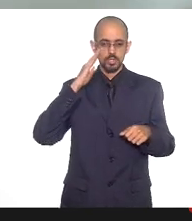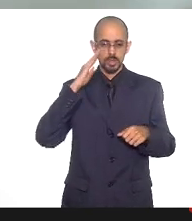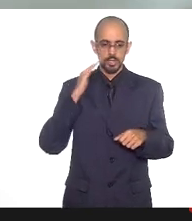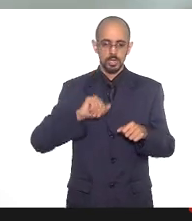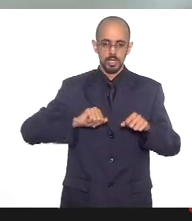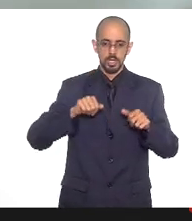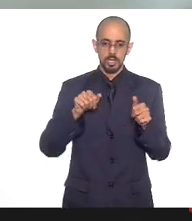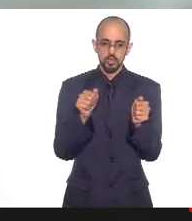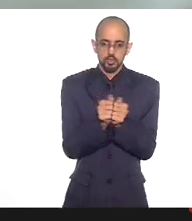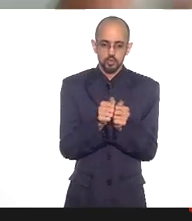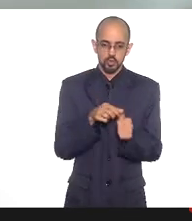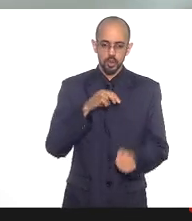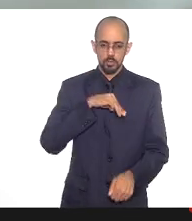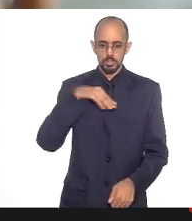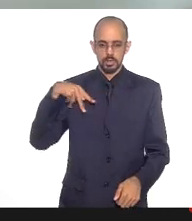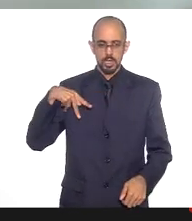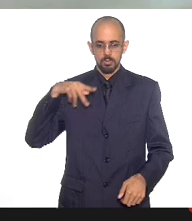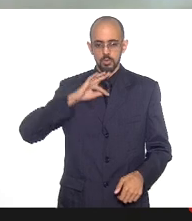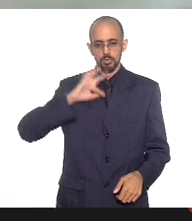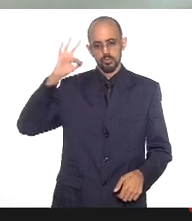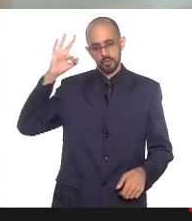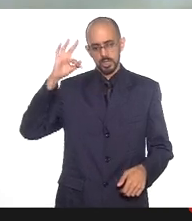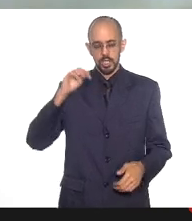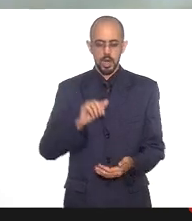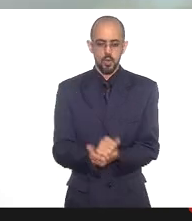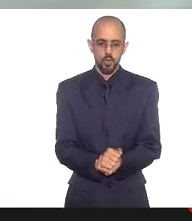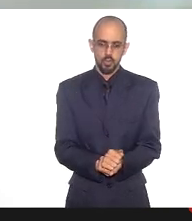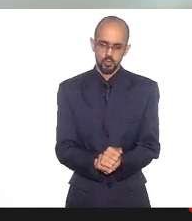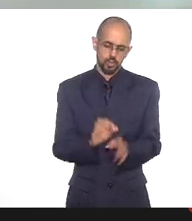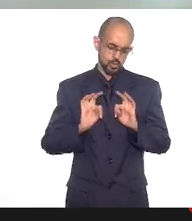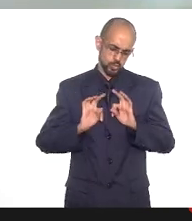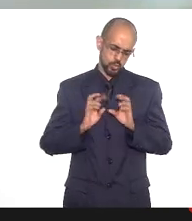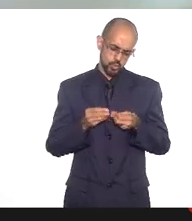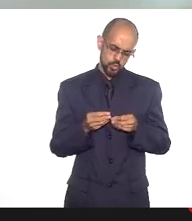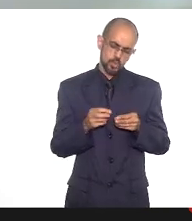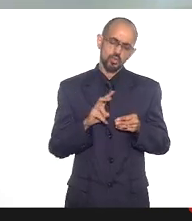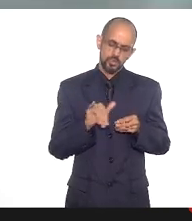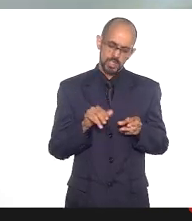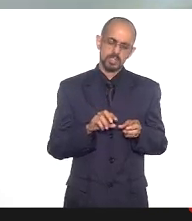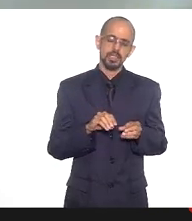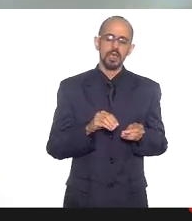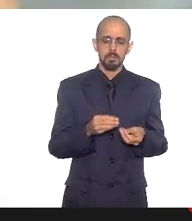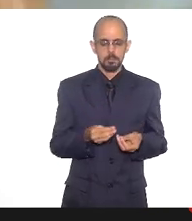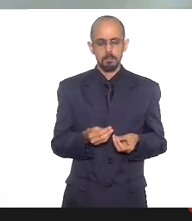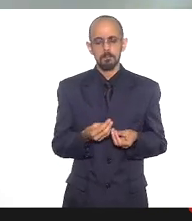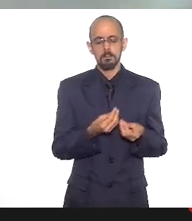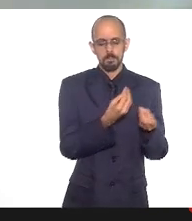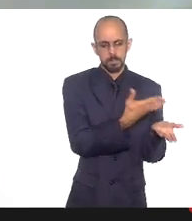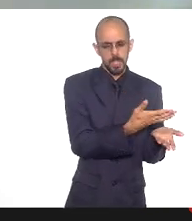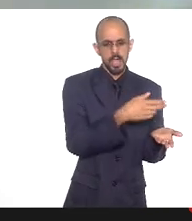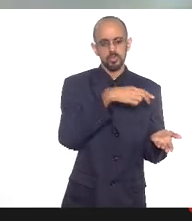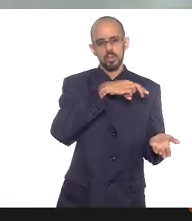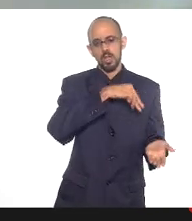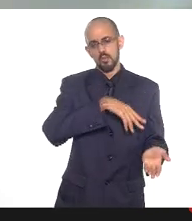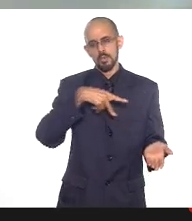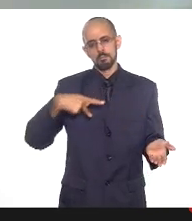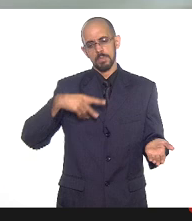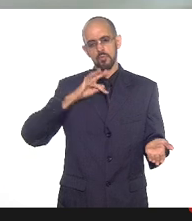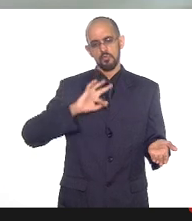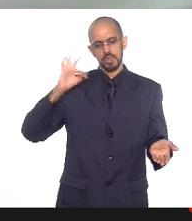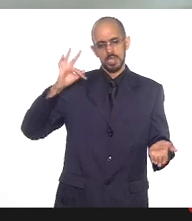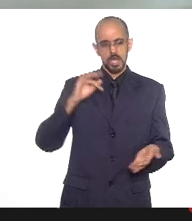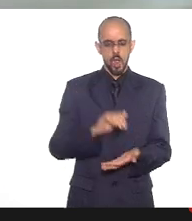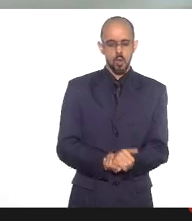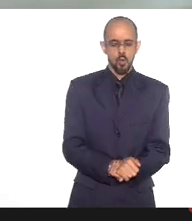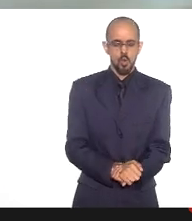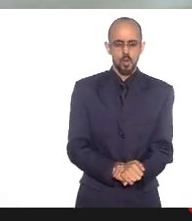Público Federal. Ambas as peças, aliás, tudo que está aqui será encaminhado a todos os que estão participando, mas especificamente foi